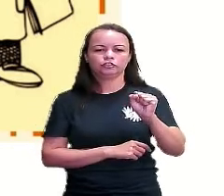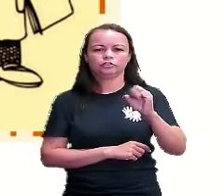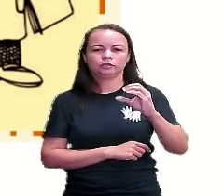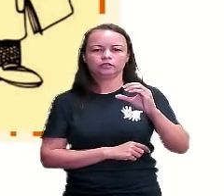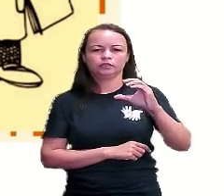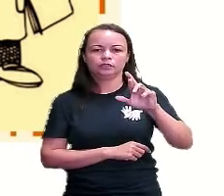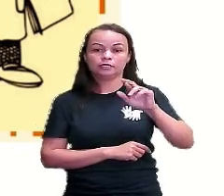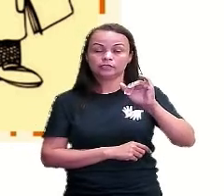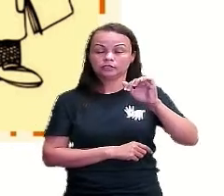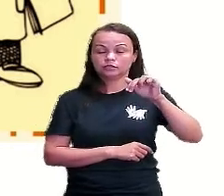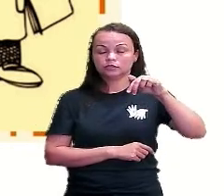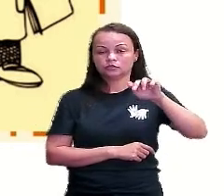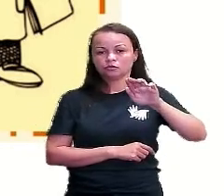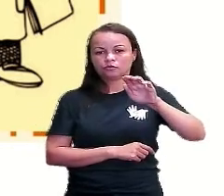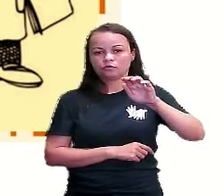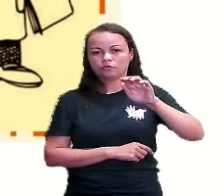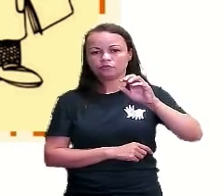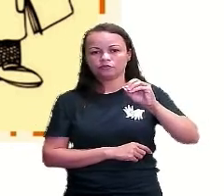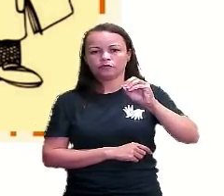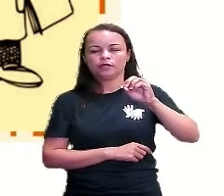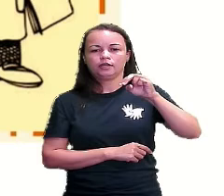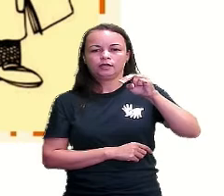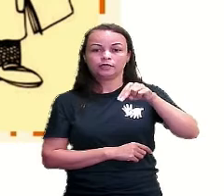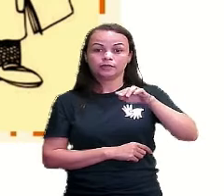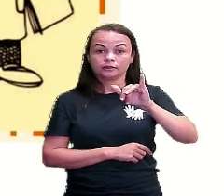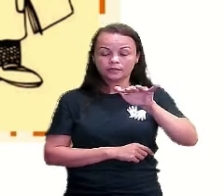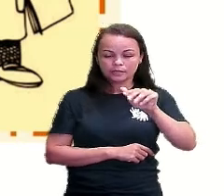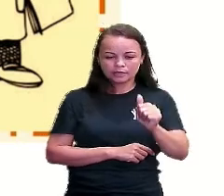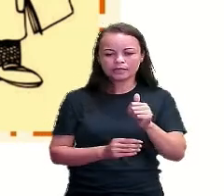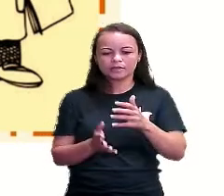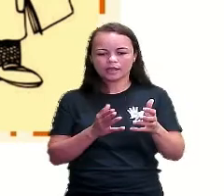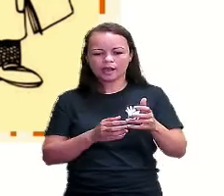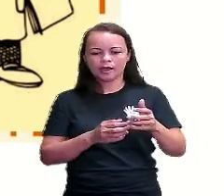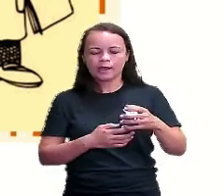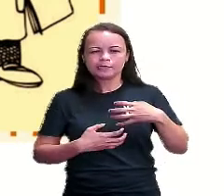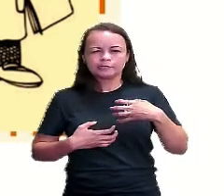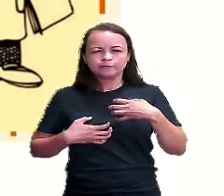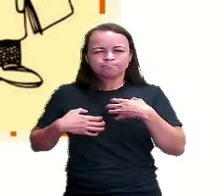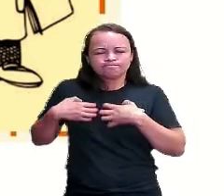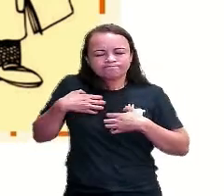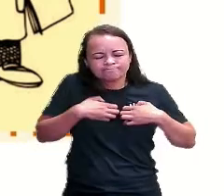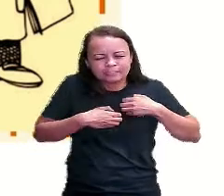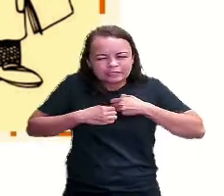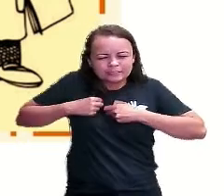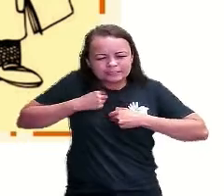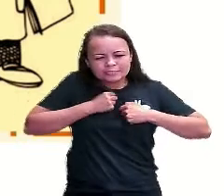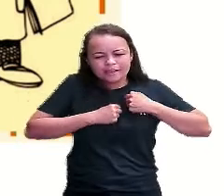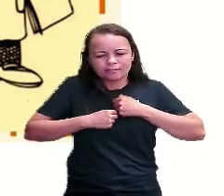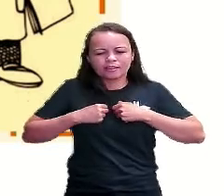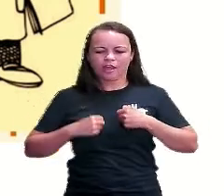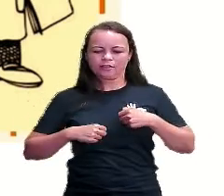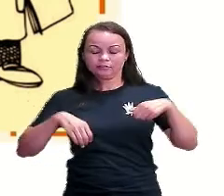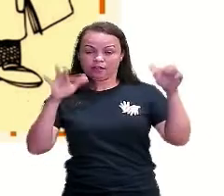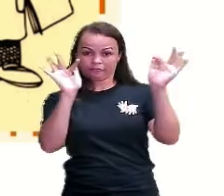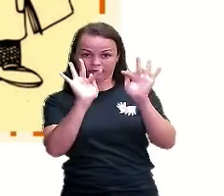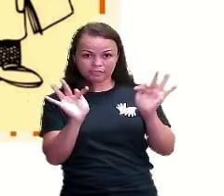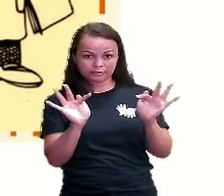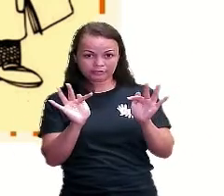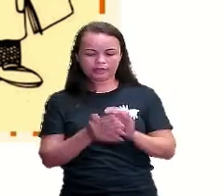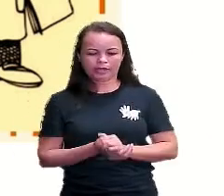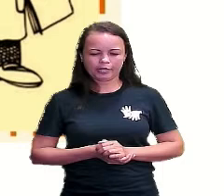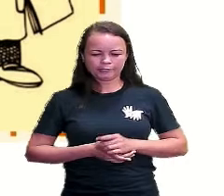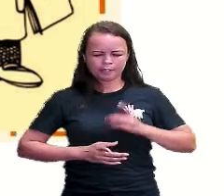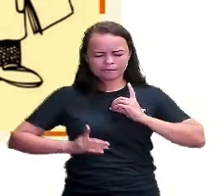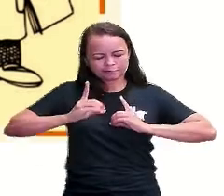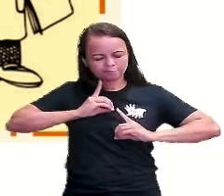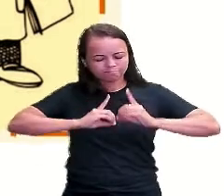ansiedade, a felicidade, aqui no sentido muito genérico e a semântica muito ampla,